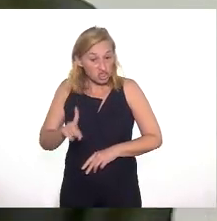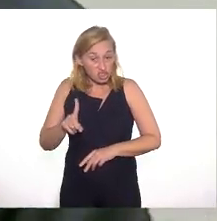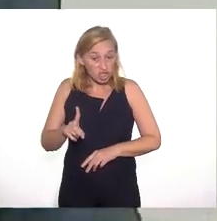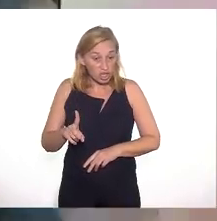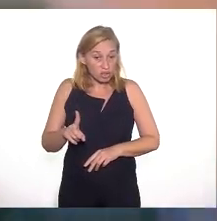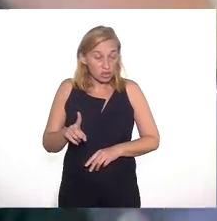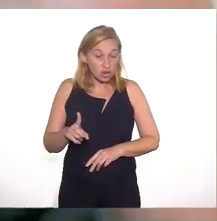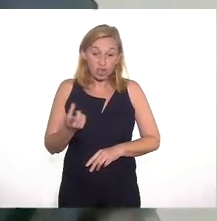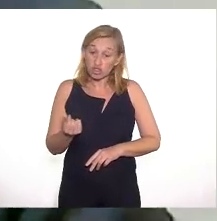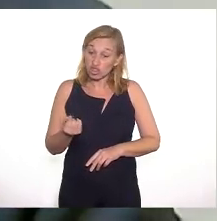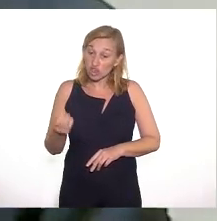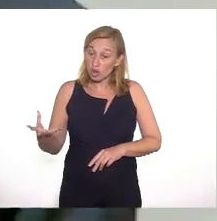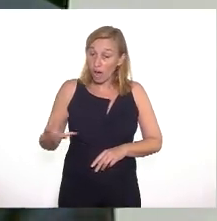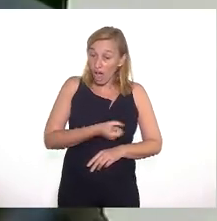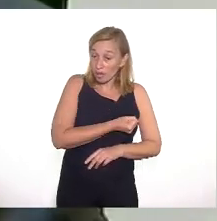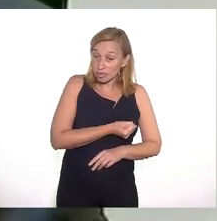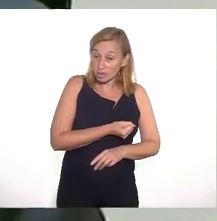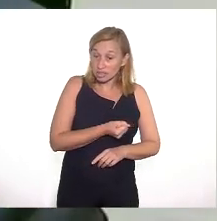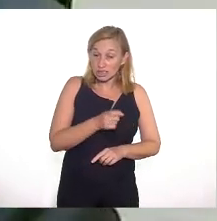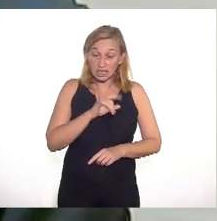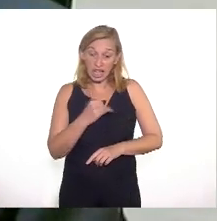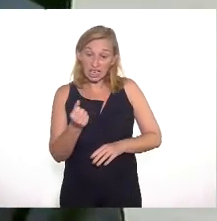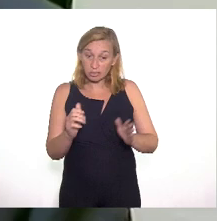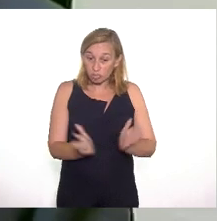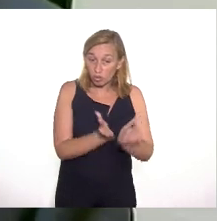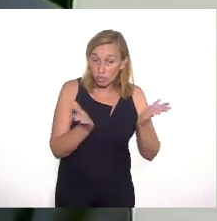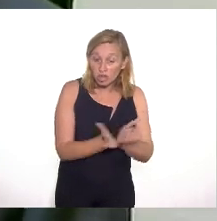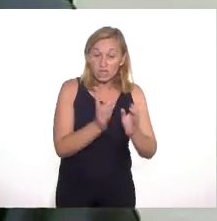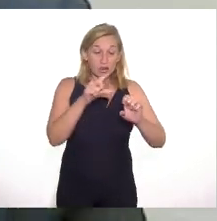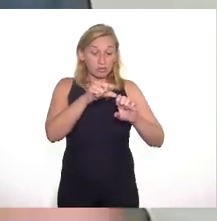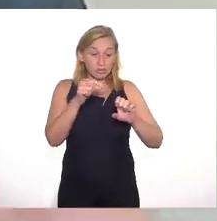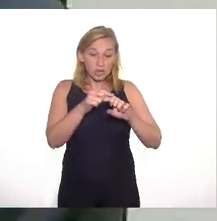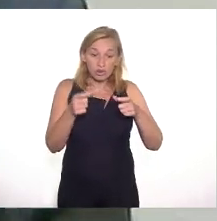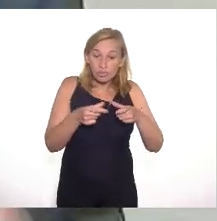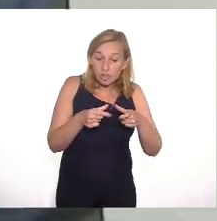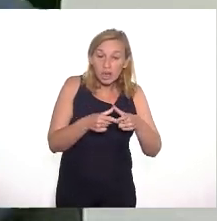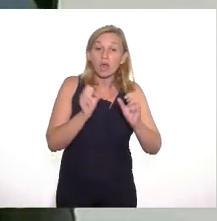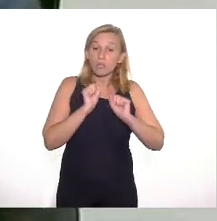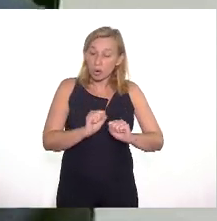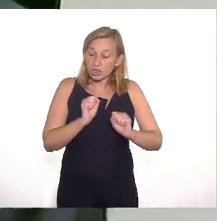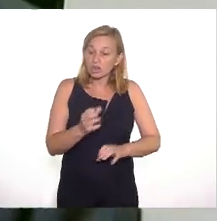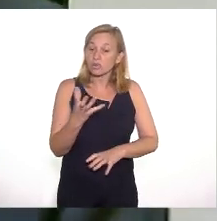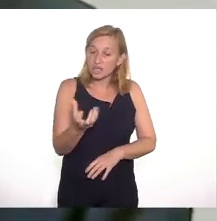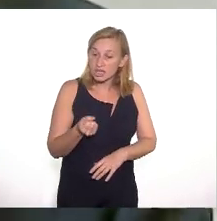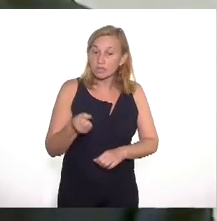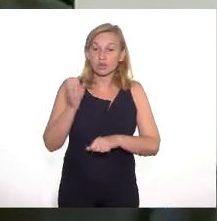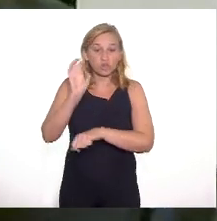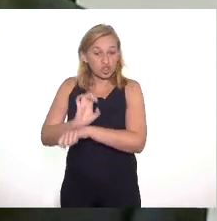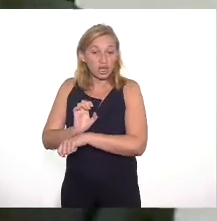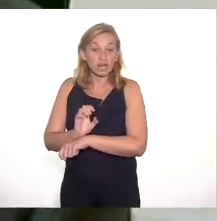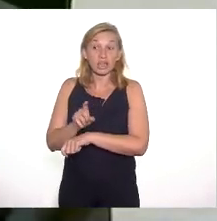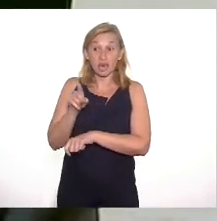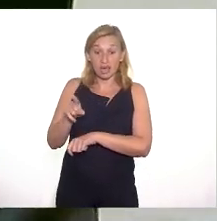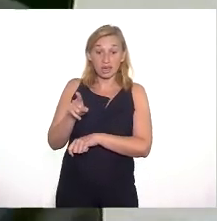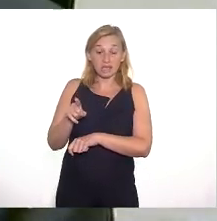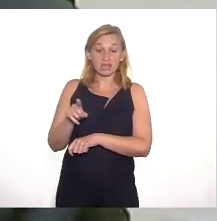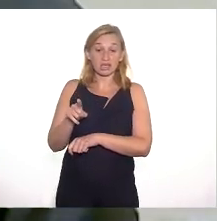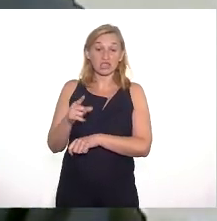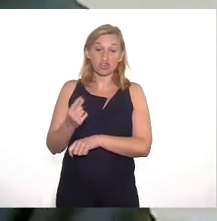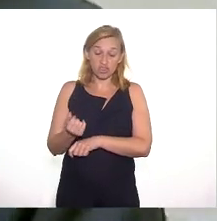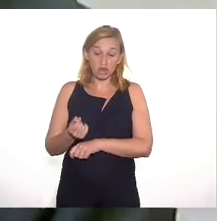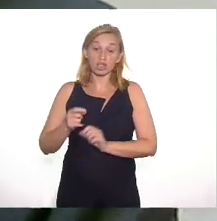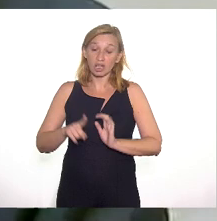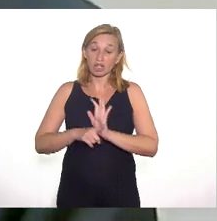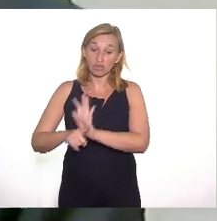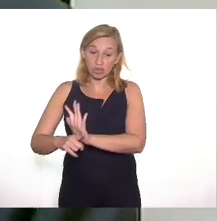emergencial, que estão na linha de pobreza, como os pequenos e os microempresários, poderão receber do Estado esta mão poderosa, que